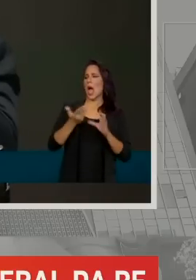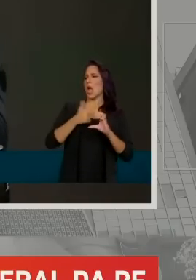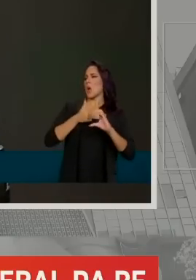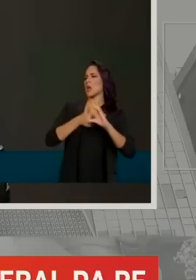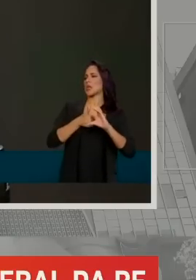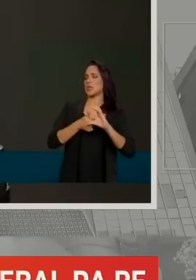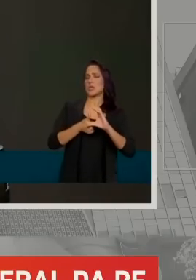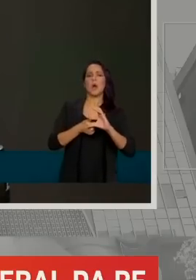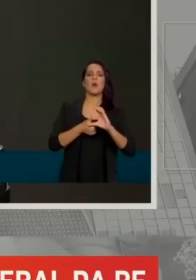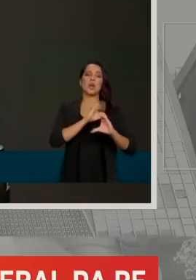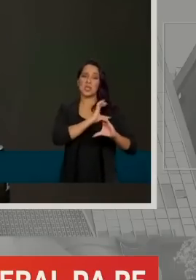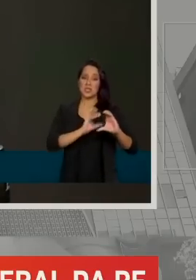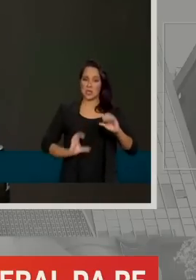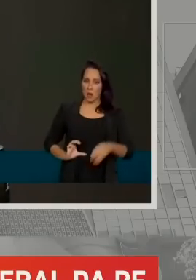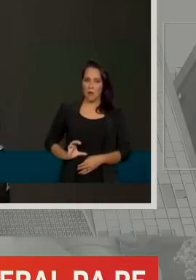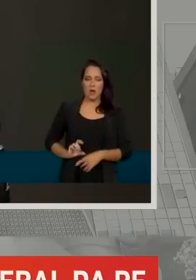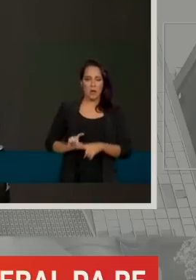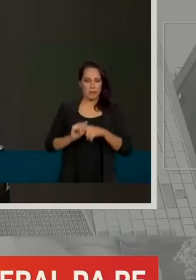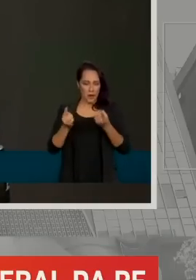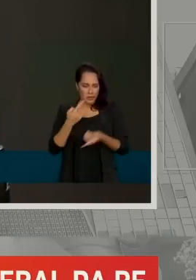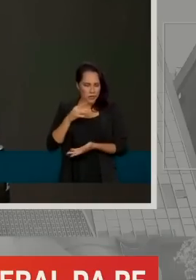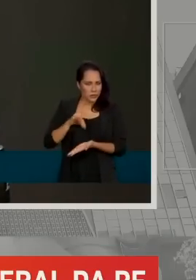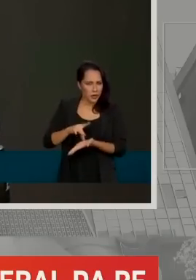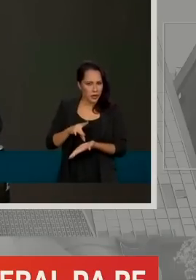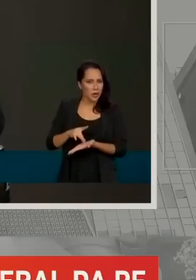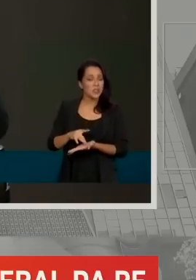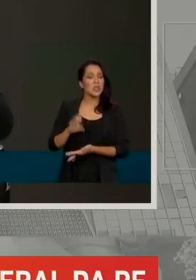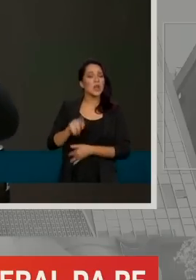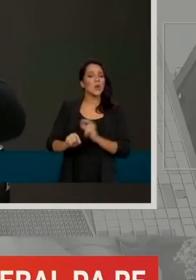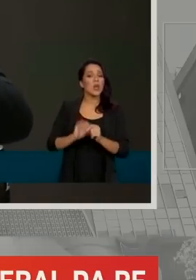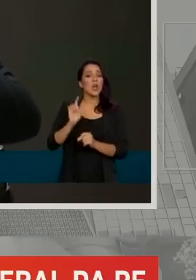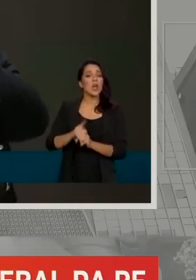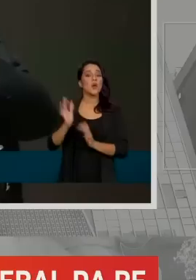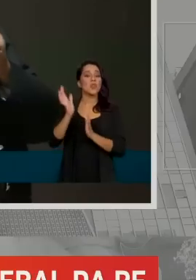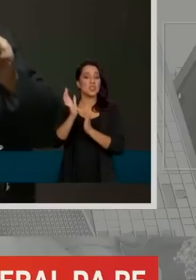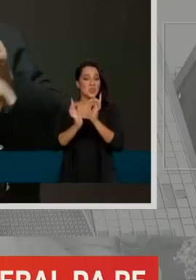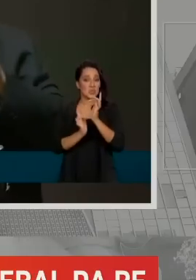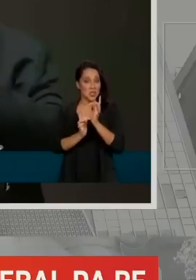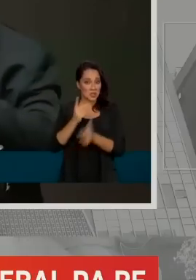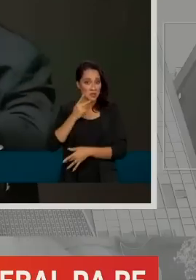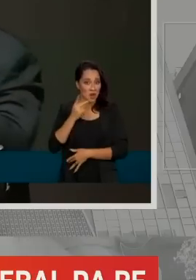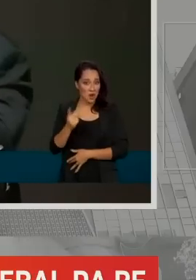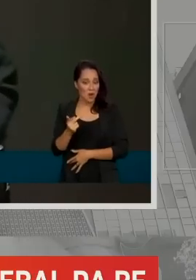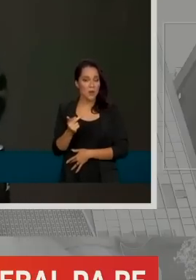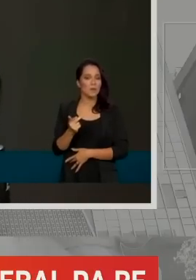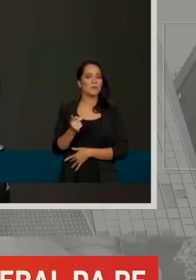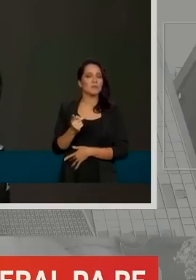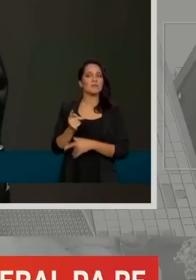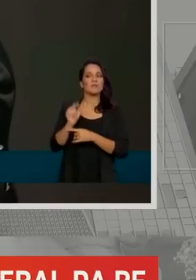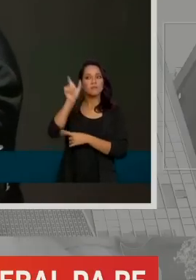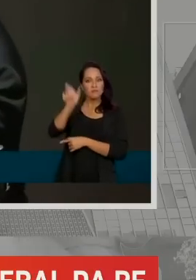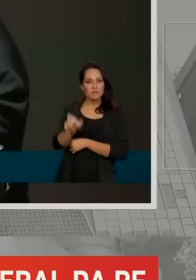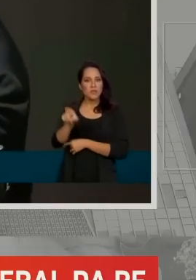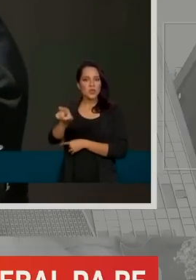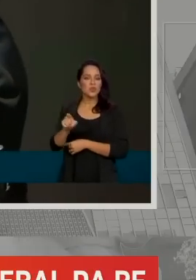muita gente com essas pessoas que estão ali é um número grande de pessoas não é fácil de coordenar uma operação dessa sem precedentes então